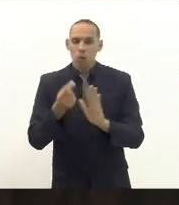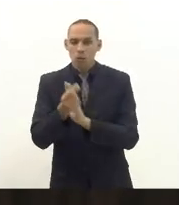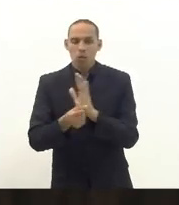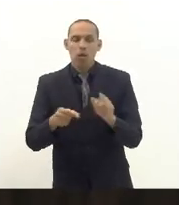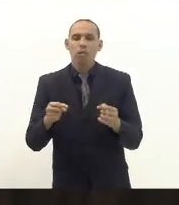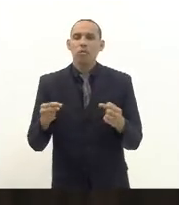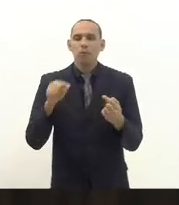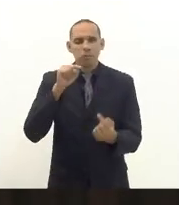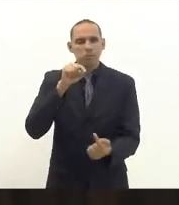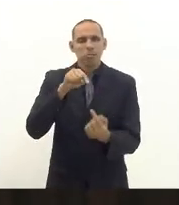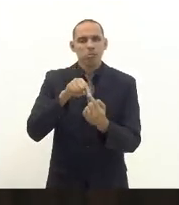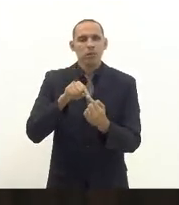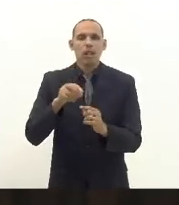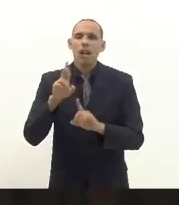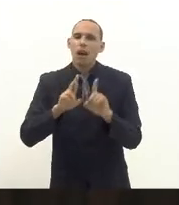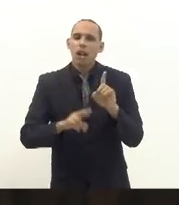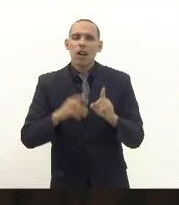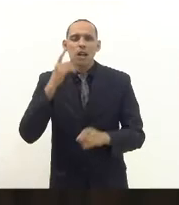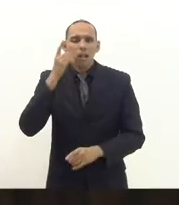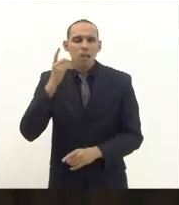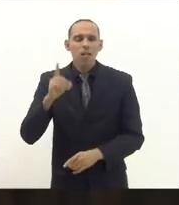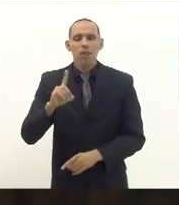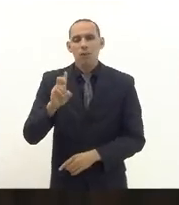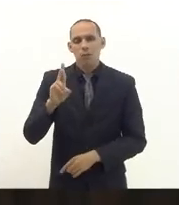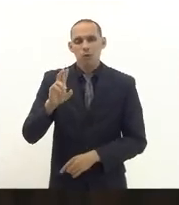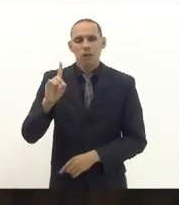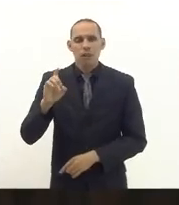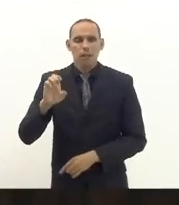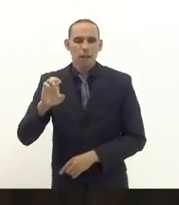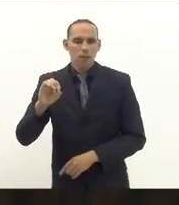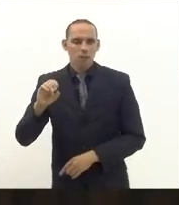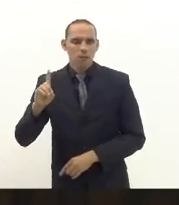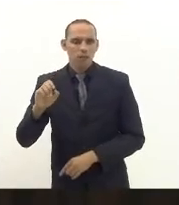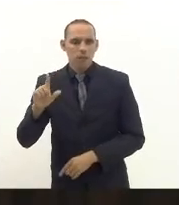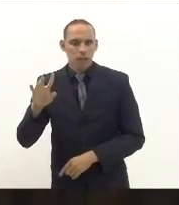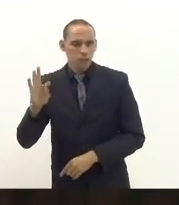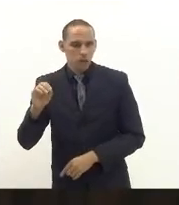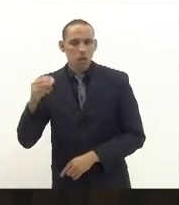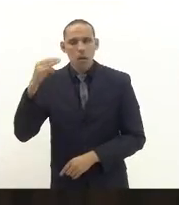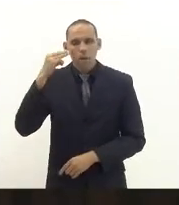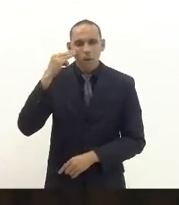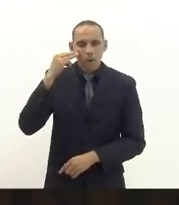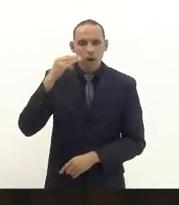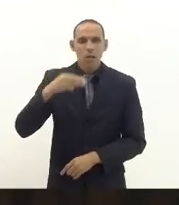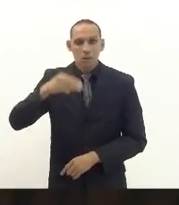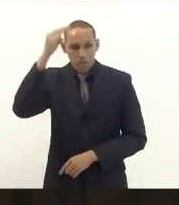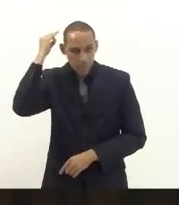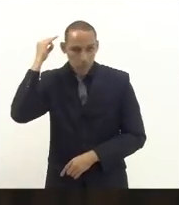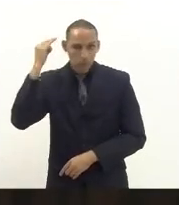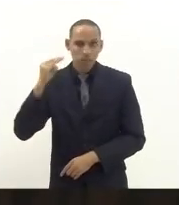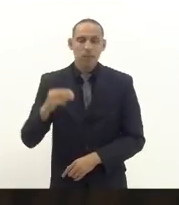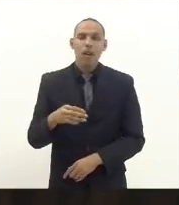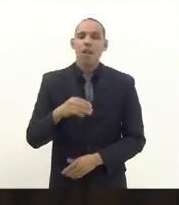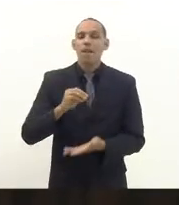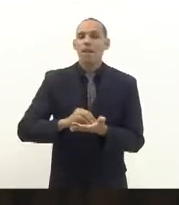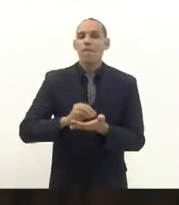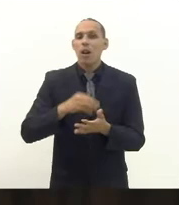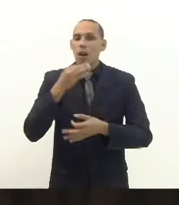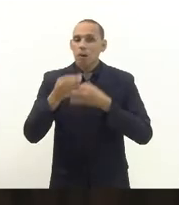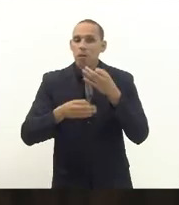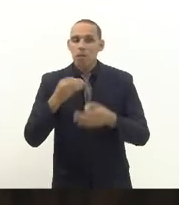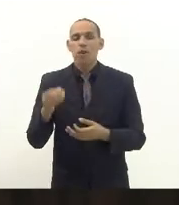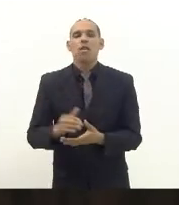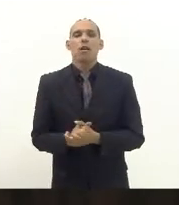controle favorável relator deputado Jorge Felipe Neto Doutor deodalto Mônica Francisco Márcio Pacheco perdendo de pareceres das comissões de saúde